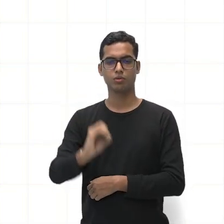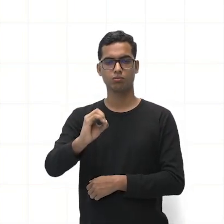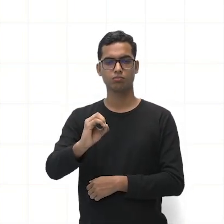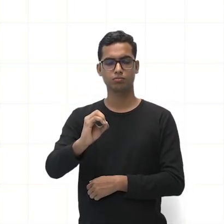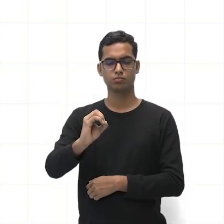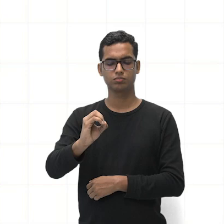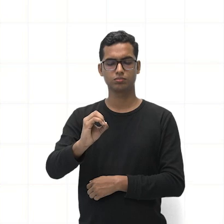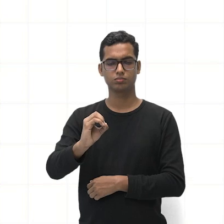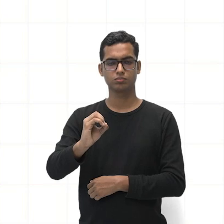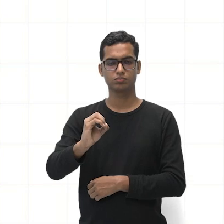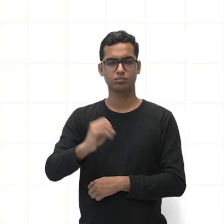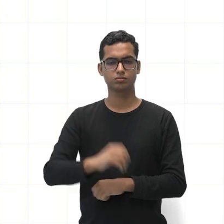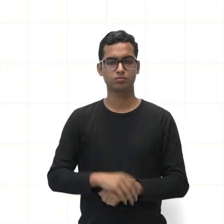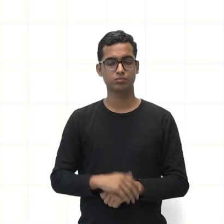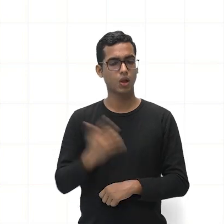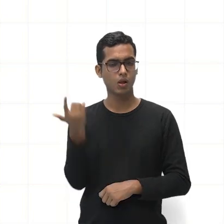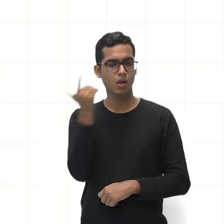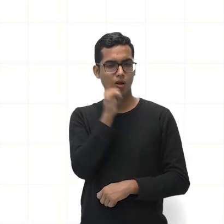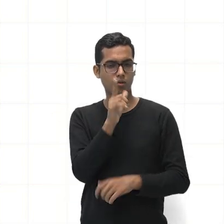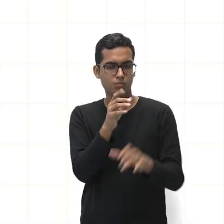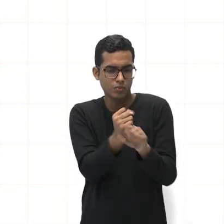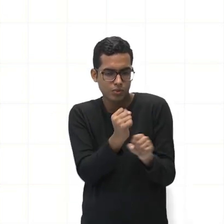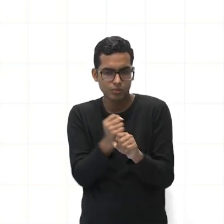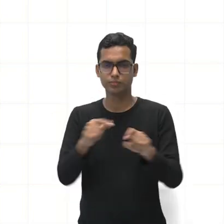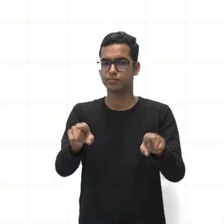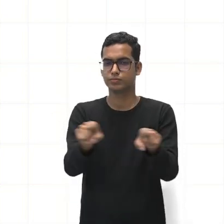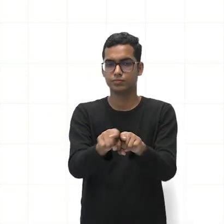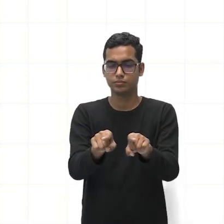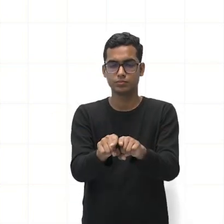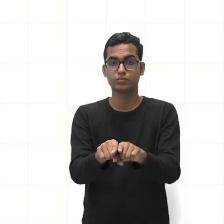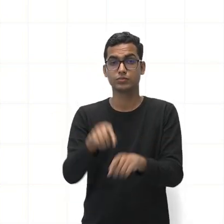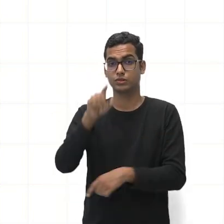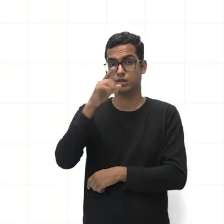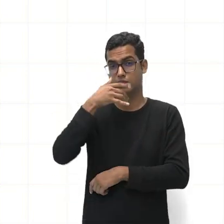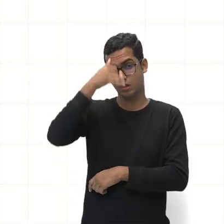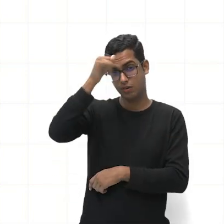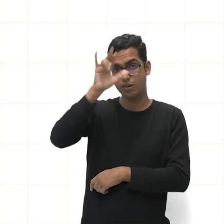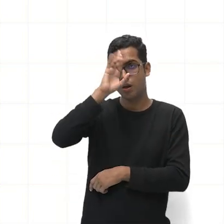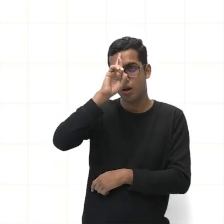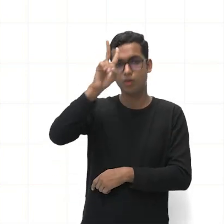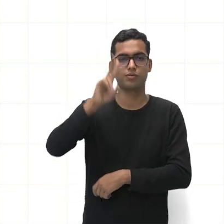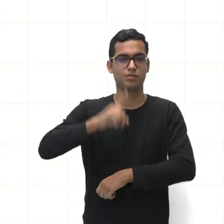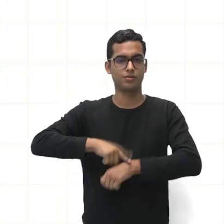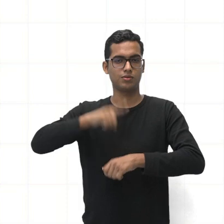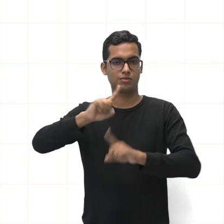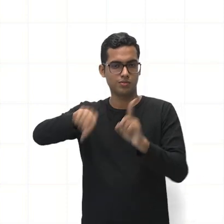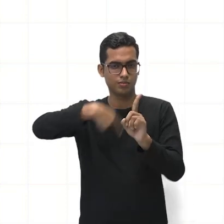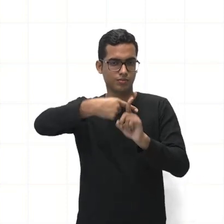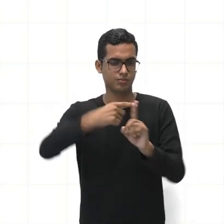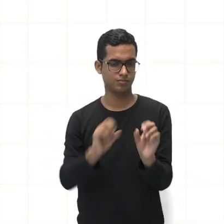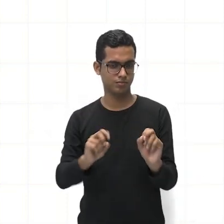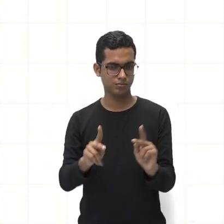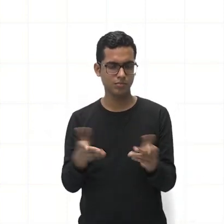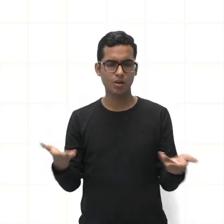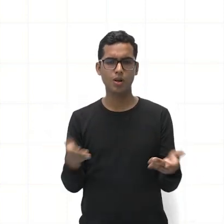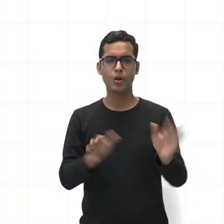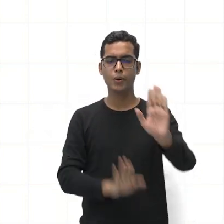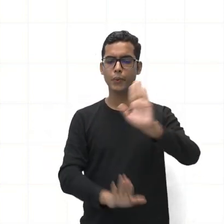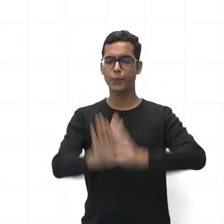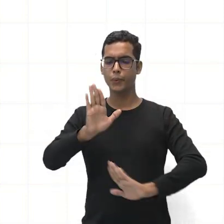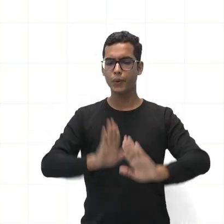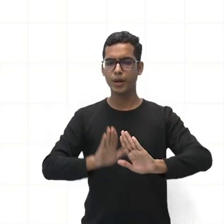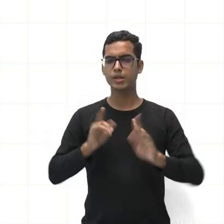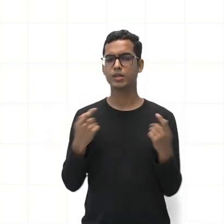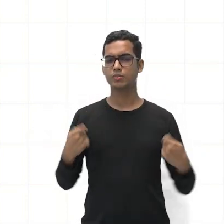para justamente a gente não ficar se confundindo no momento em que estivermos adicionando. Então, qual é o cuidado que se